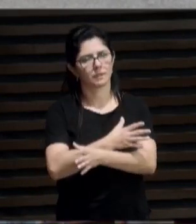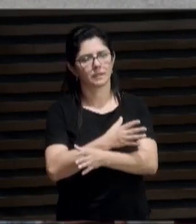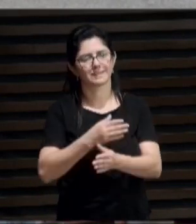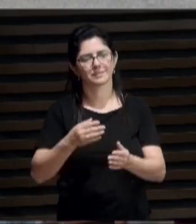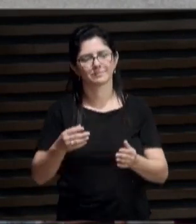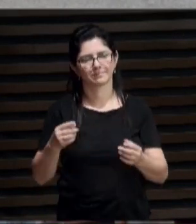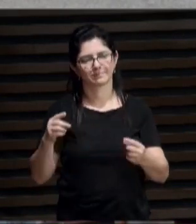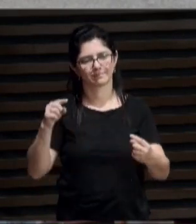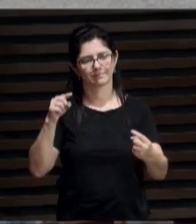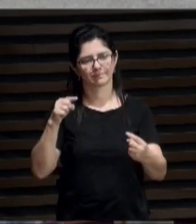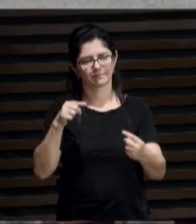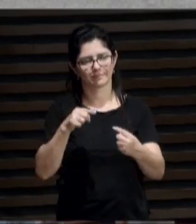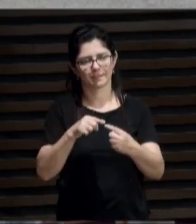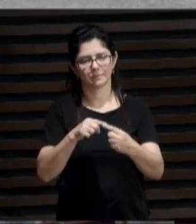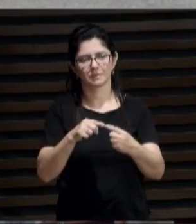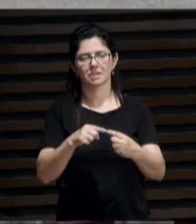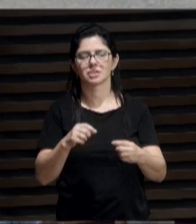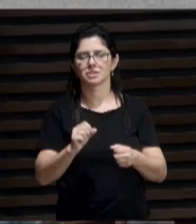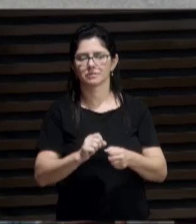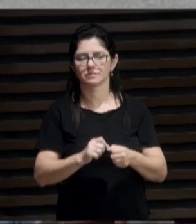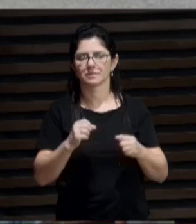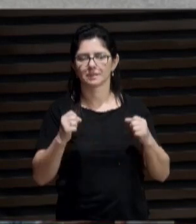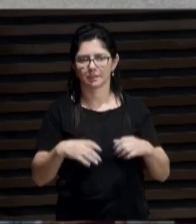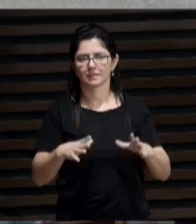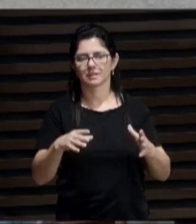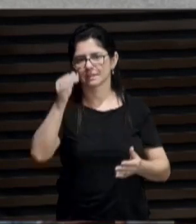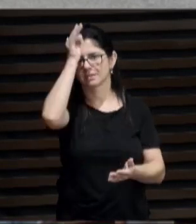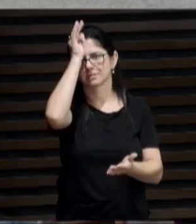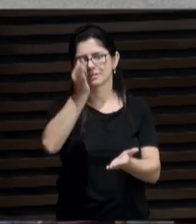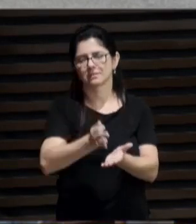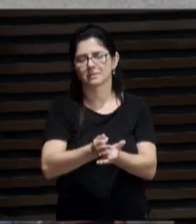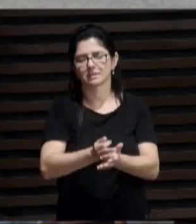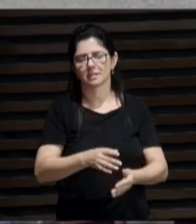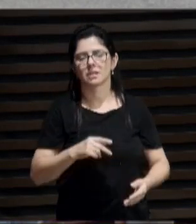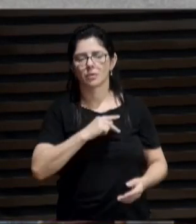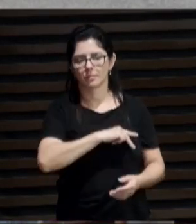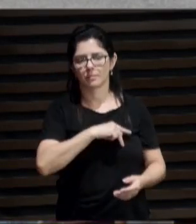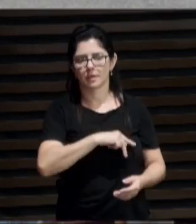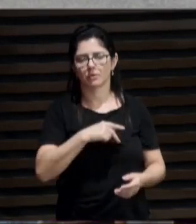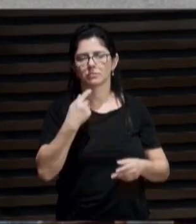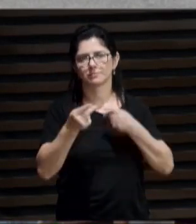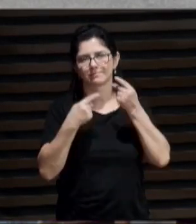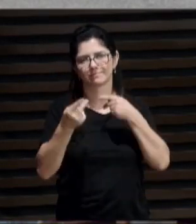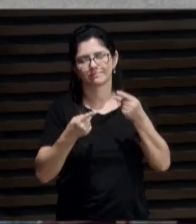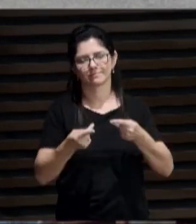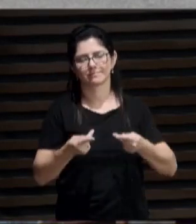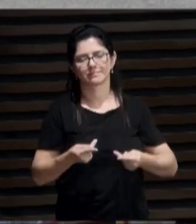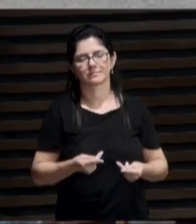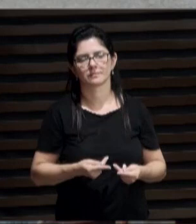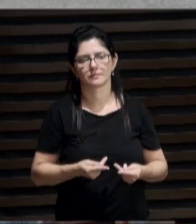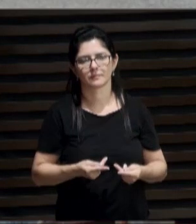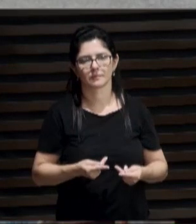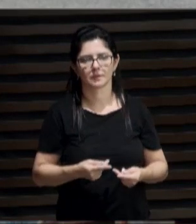que é o autor da nossa fé, o autor da nossa vida. Por isso o apóstolo Paulo diz que a sua carreira era de